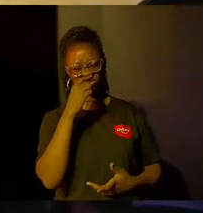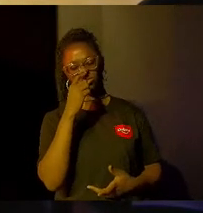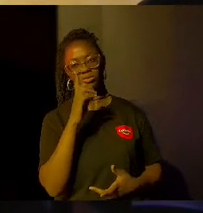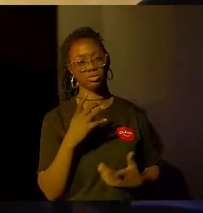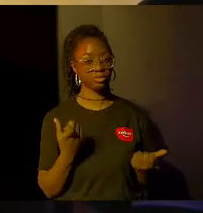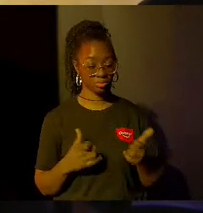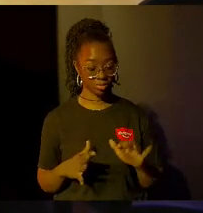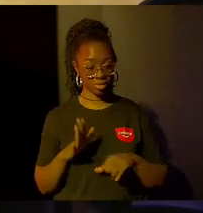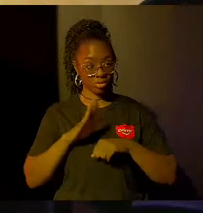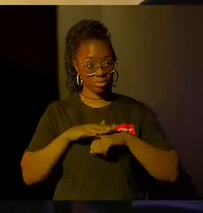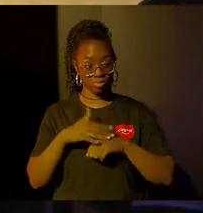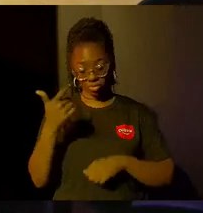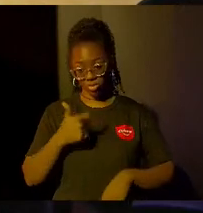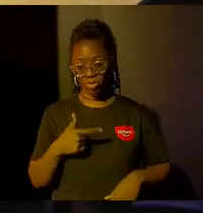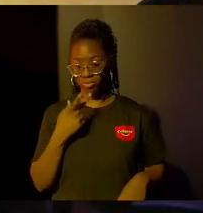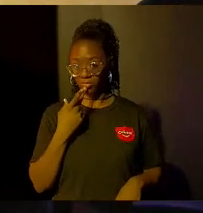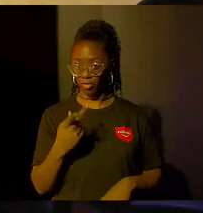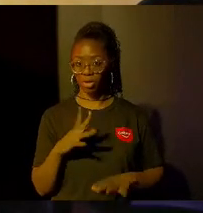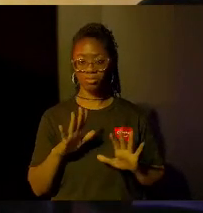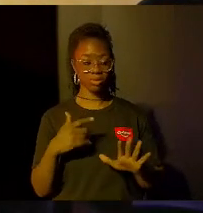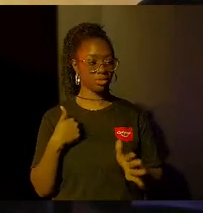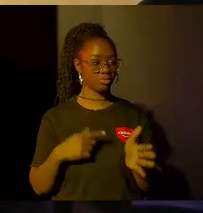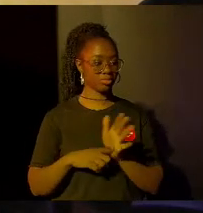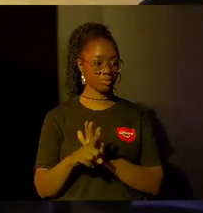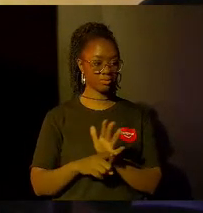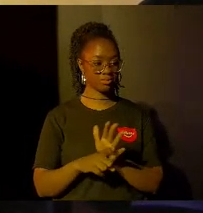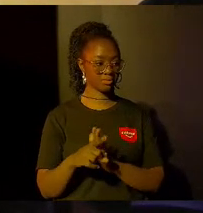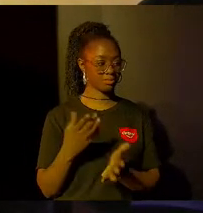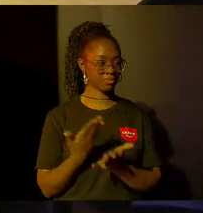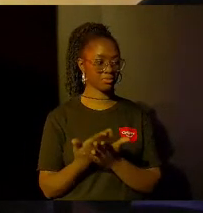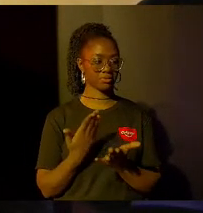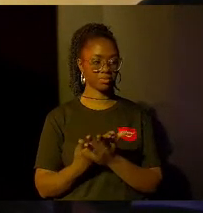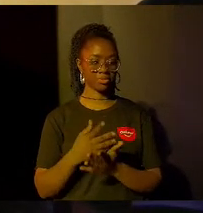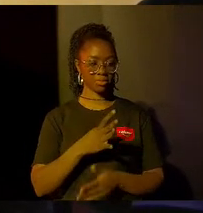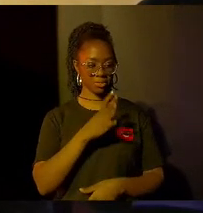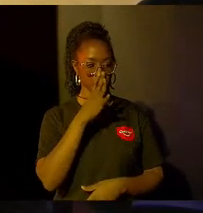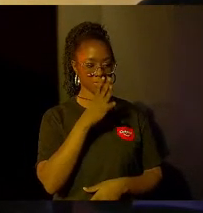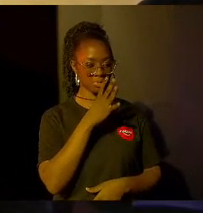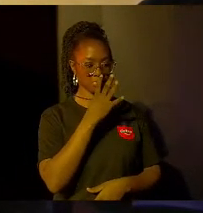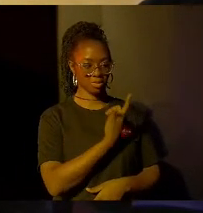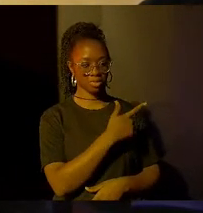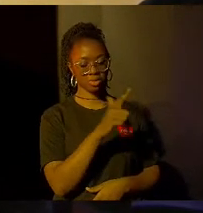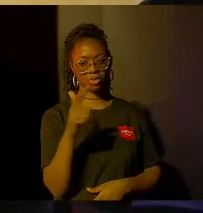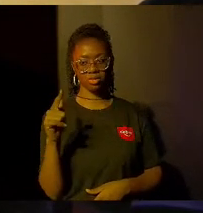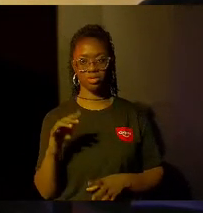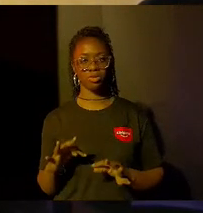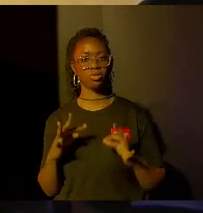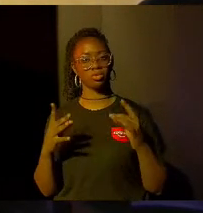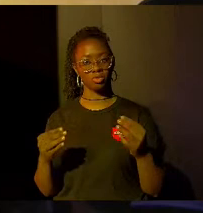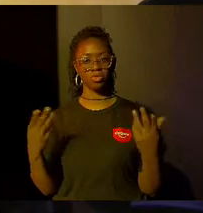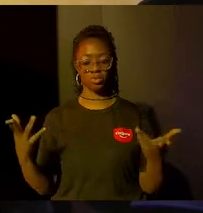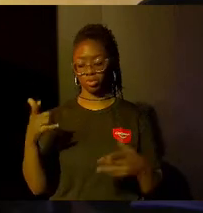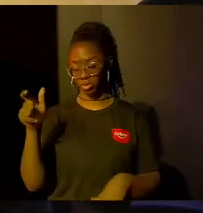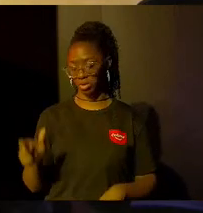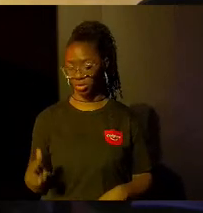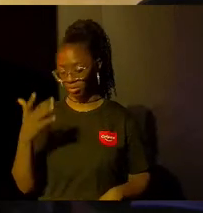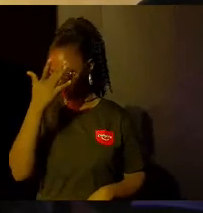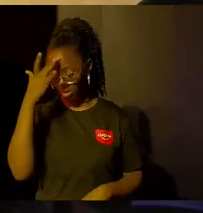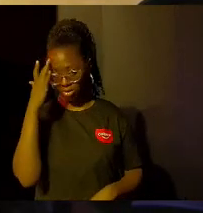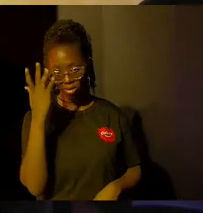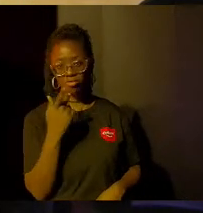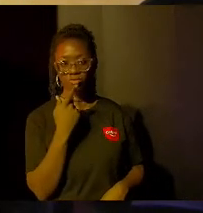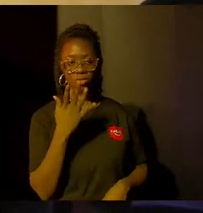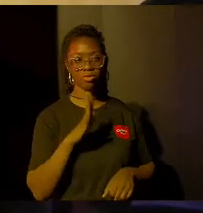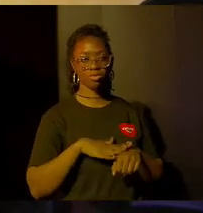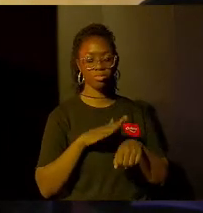você aí enquanto isso ia estudando e havendo outros monólogos e todo monólogo que eu ia ver o intérprete falava sobre ele